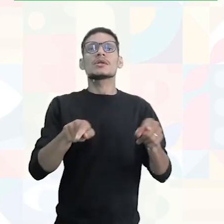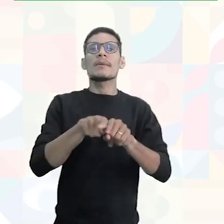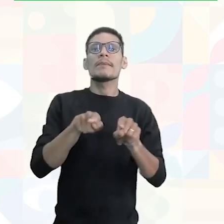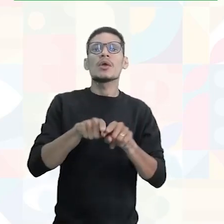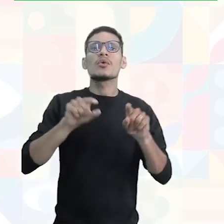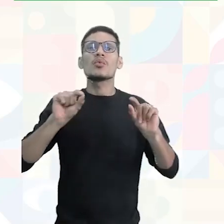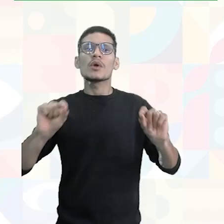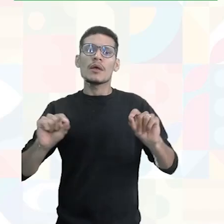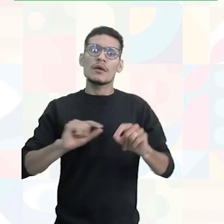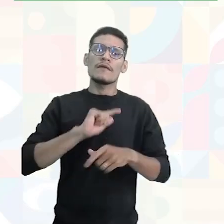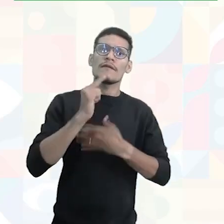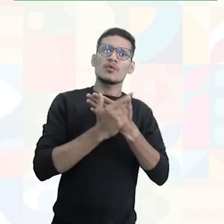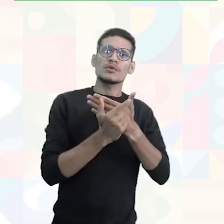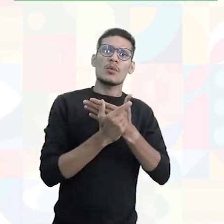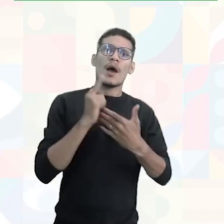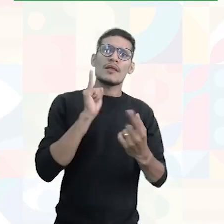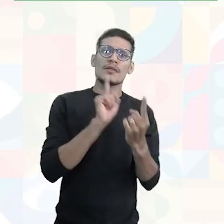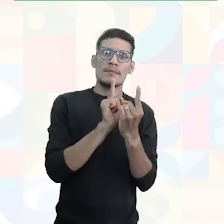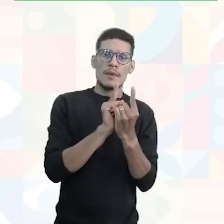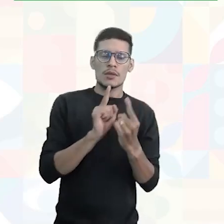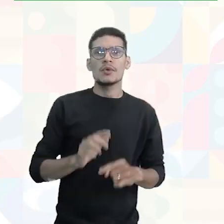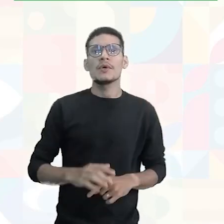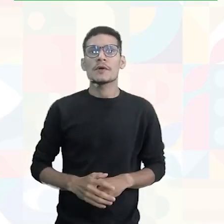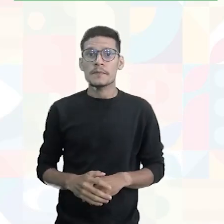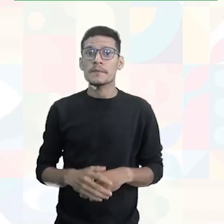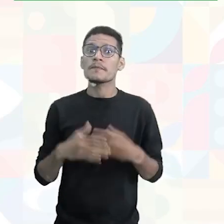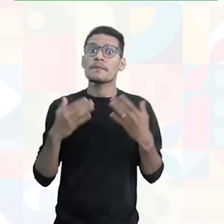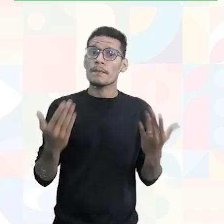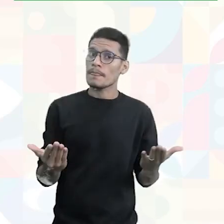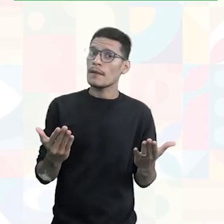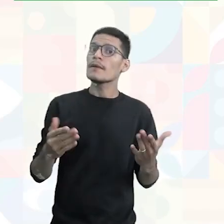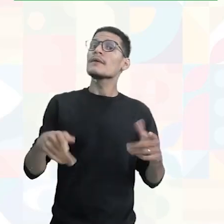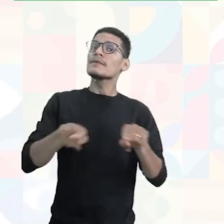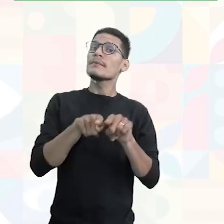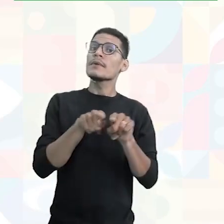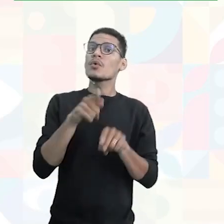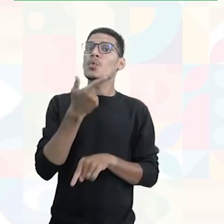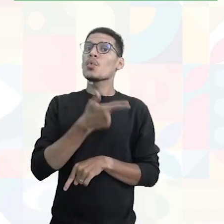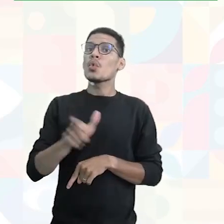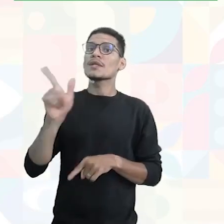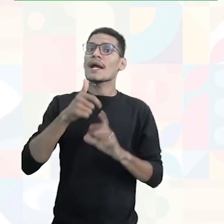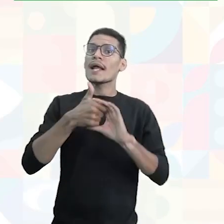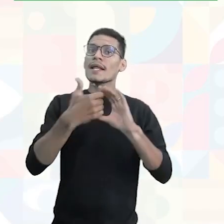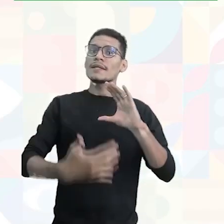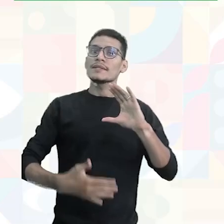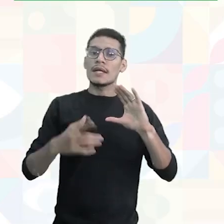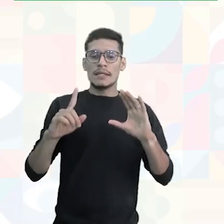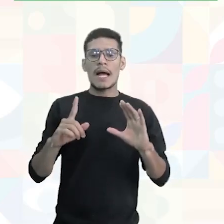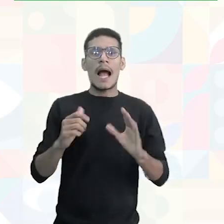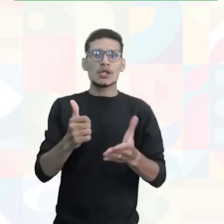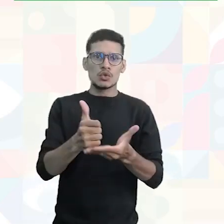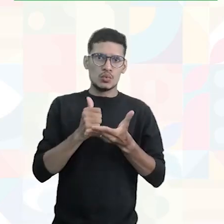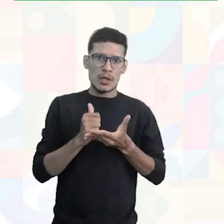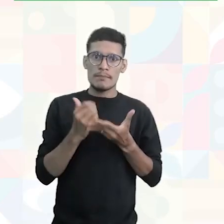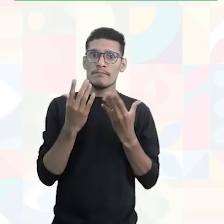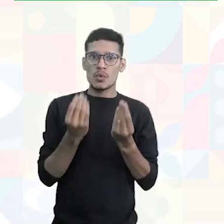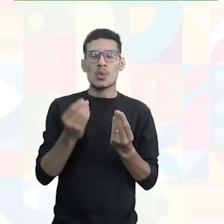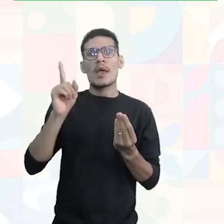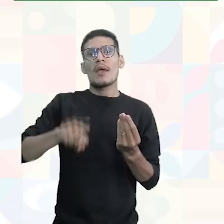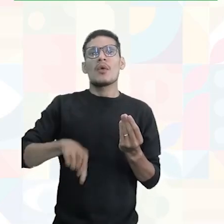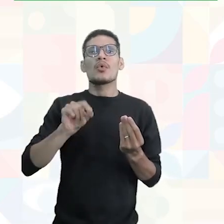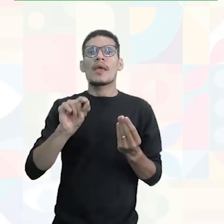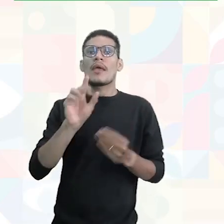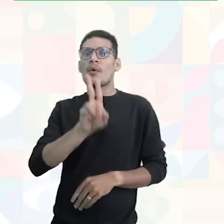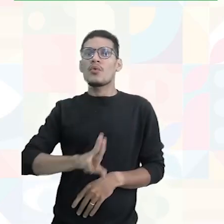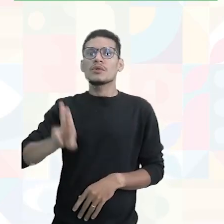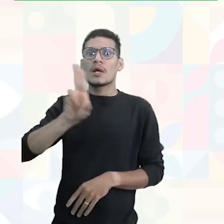ali na função do atendimento, tá? Uma outra característica que nos ajuda bastante é a utilização